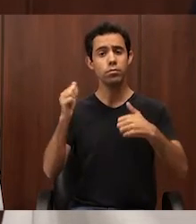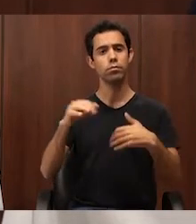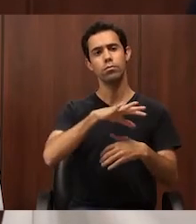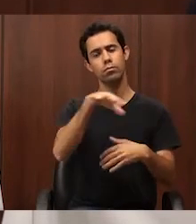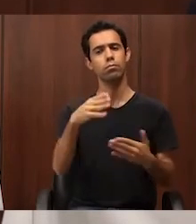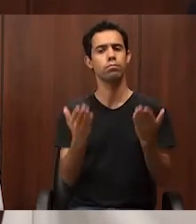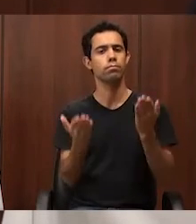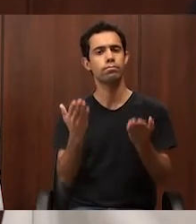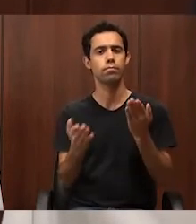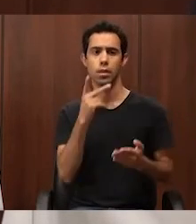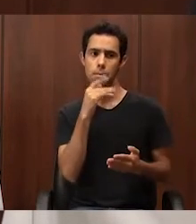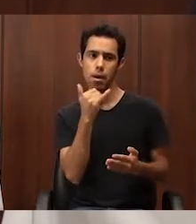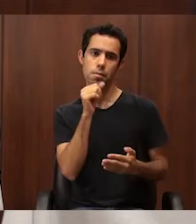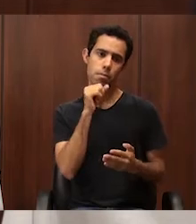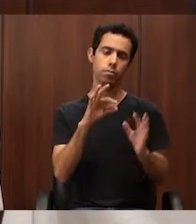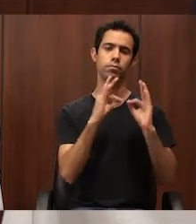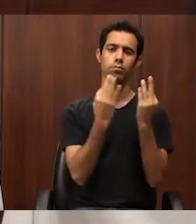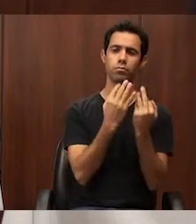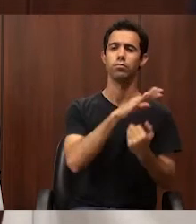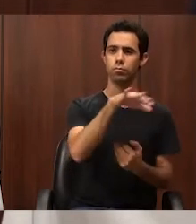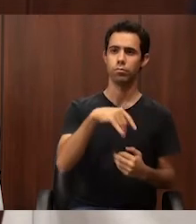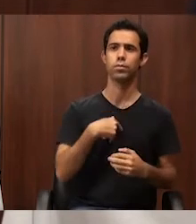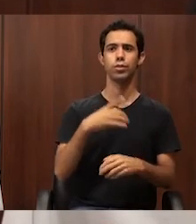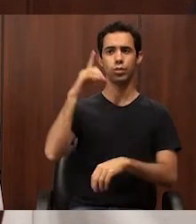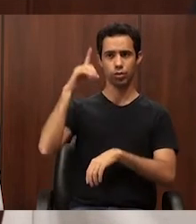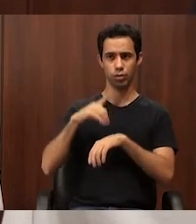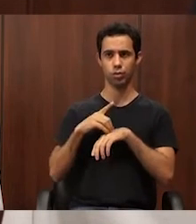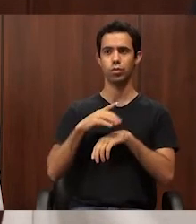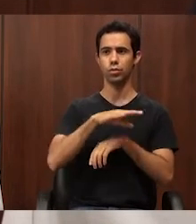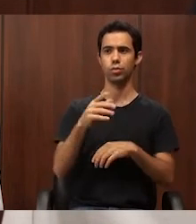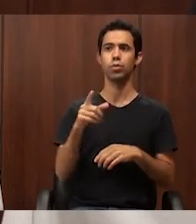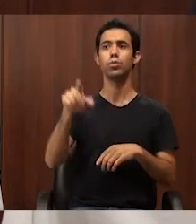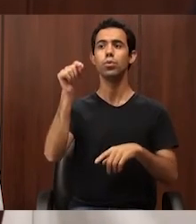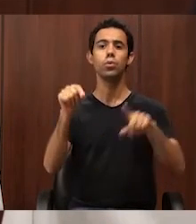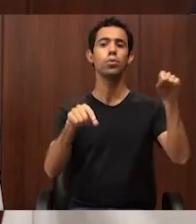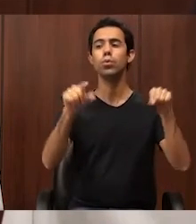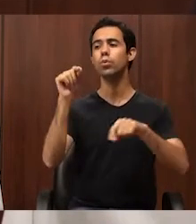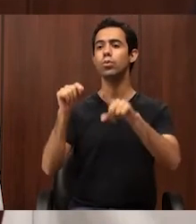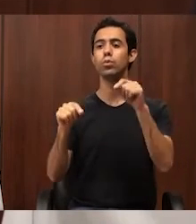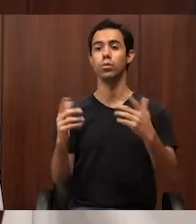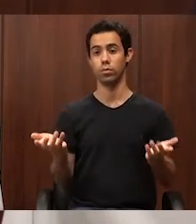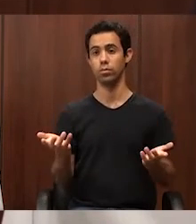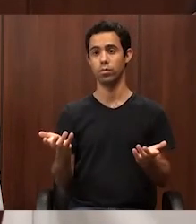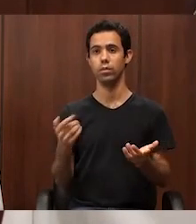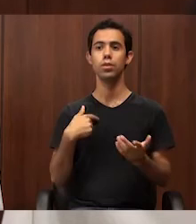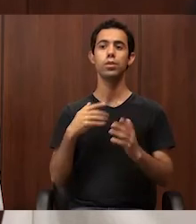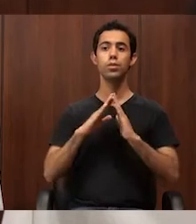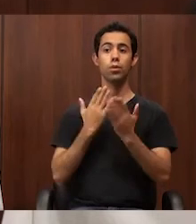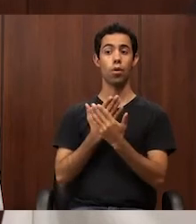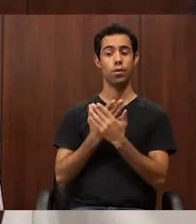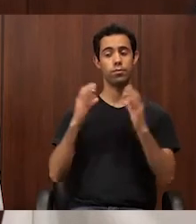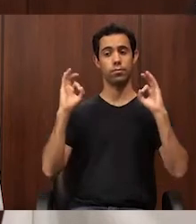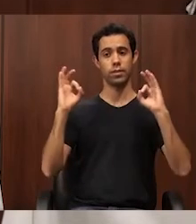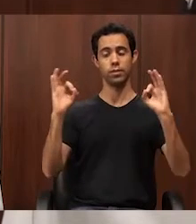né? Só que eu acho que se existem duas possibilidades, de escola comum e escola especial, eu,